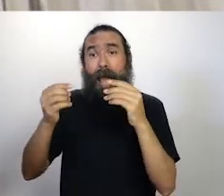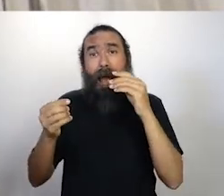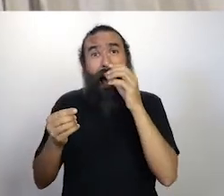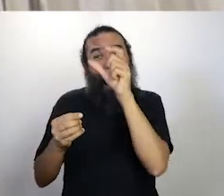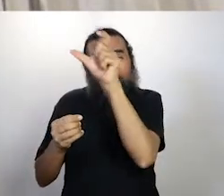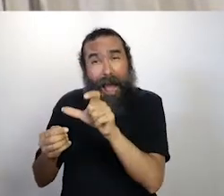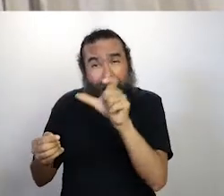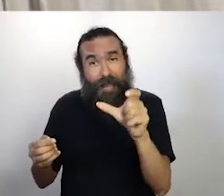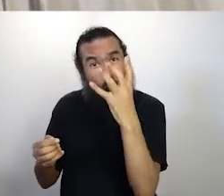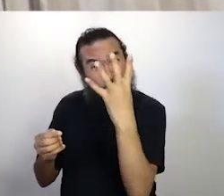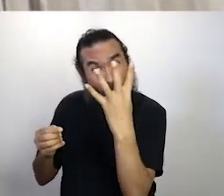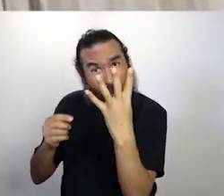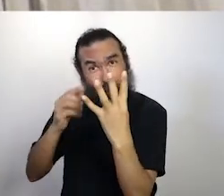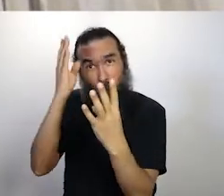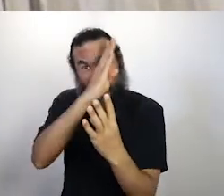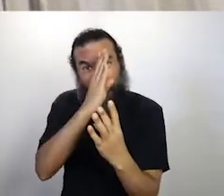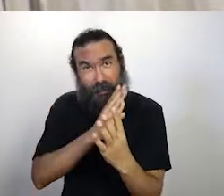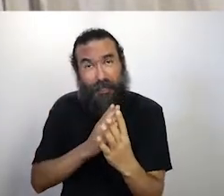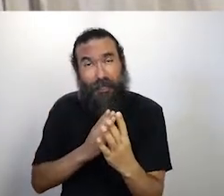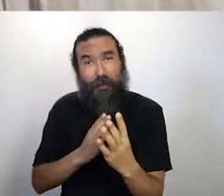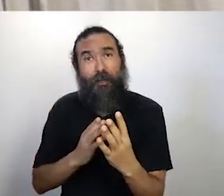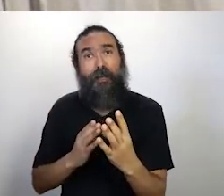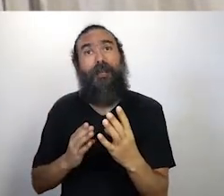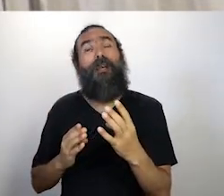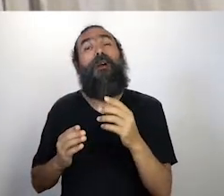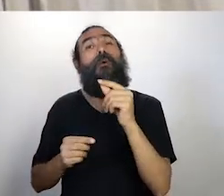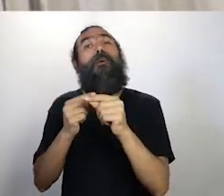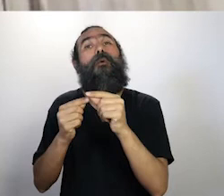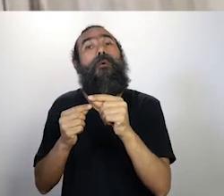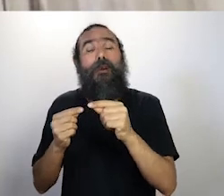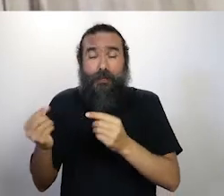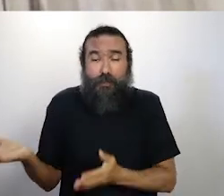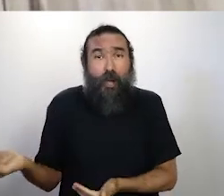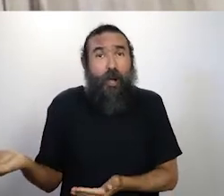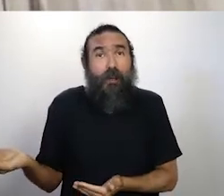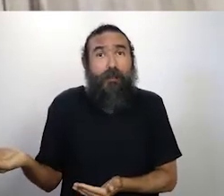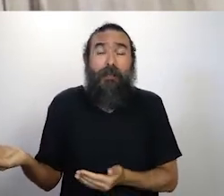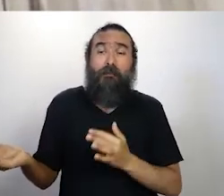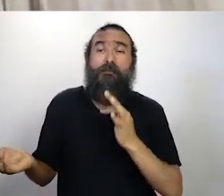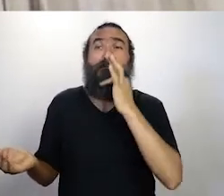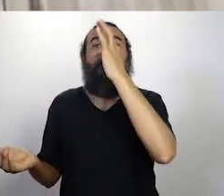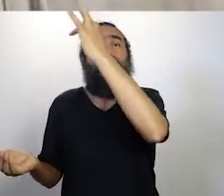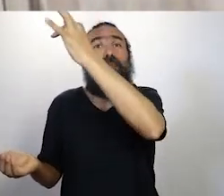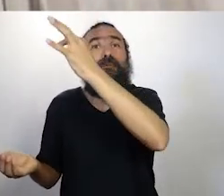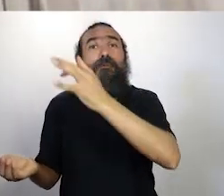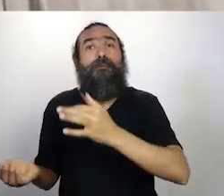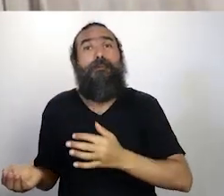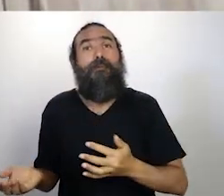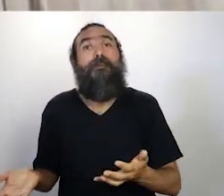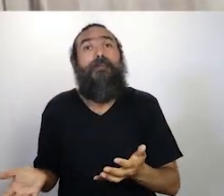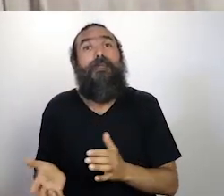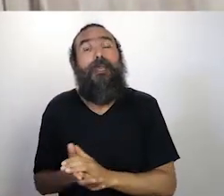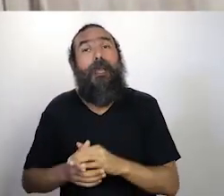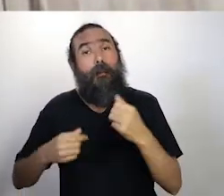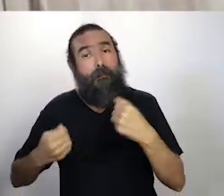Então a gente vai transitar nessa lógica demográfica para um país em que a gente vai ter mais